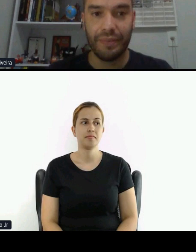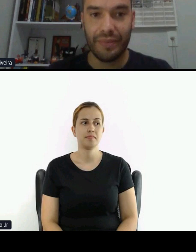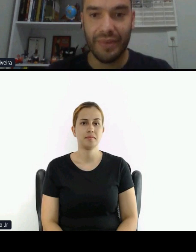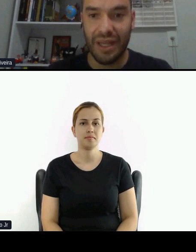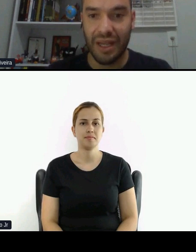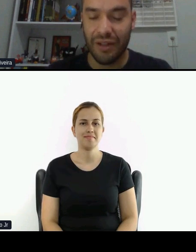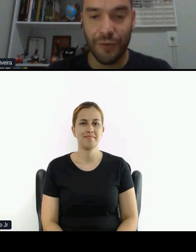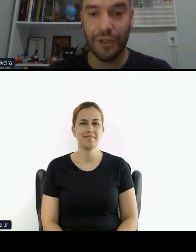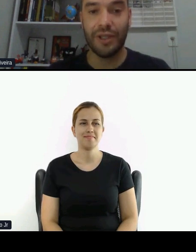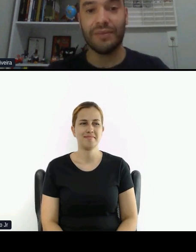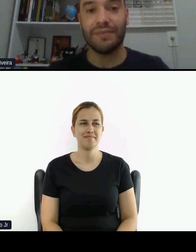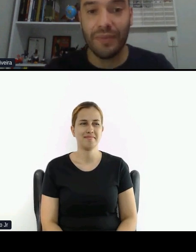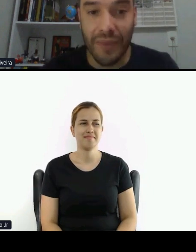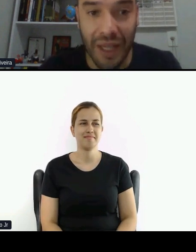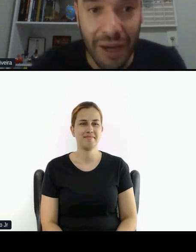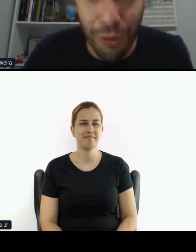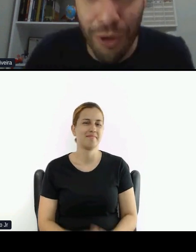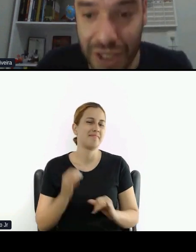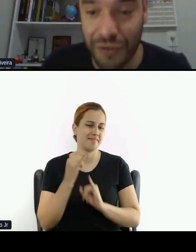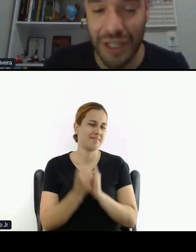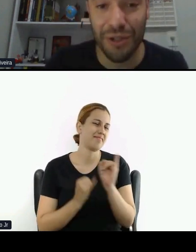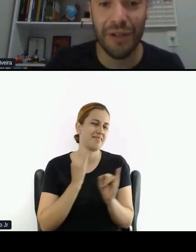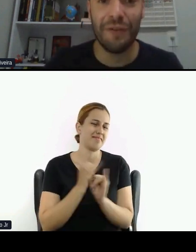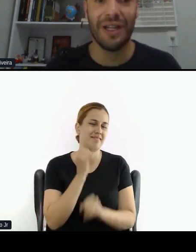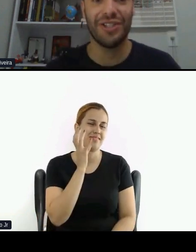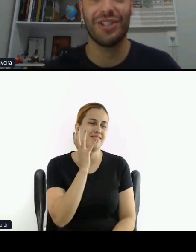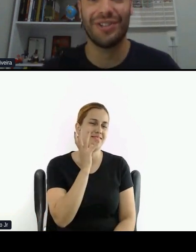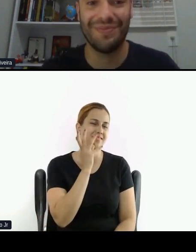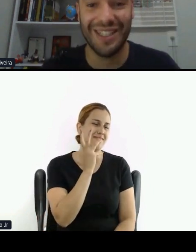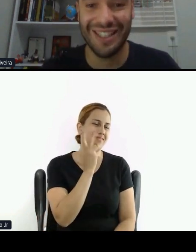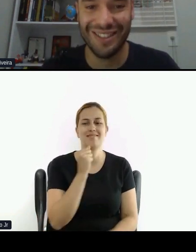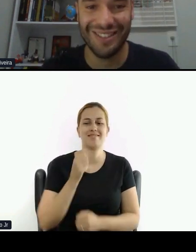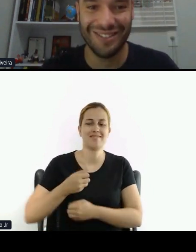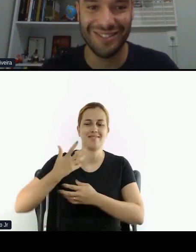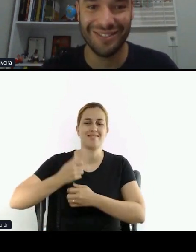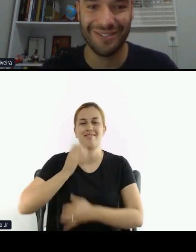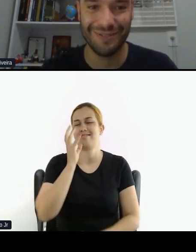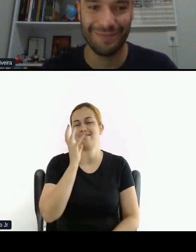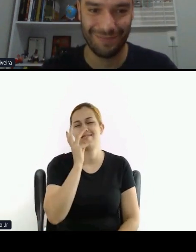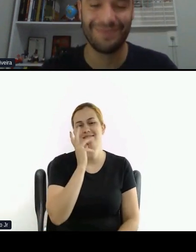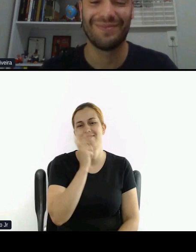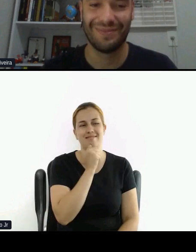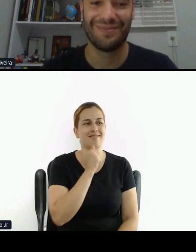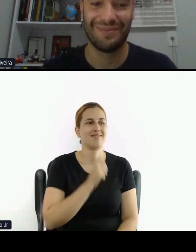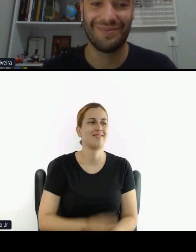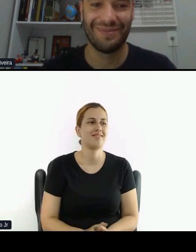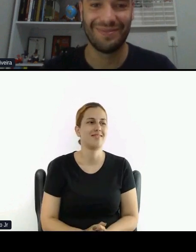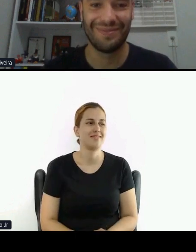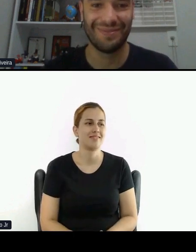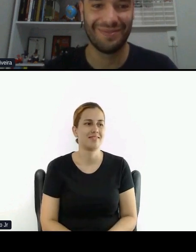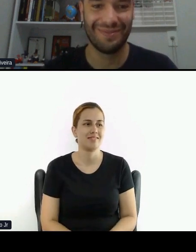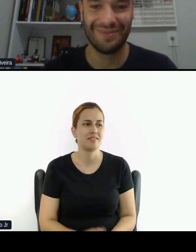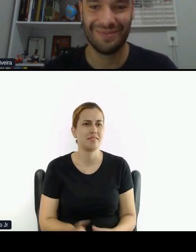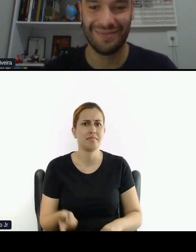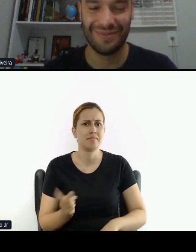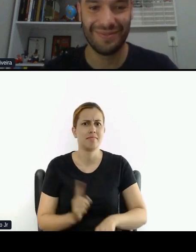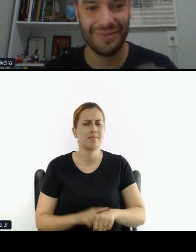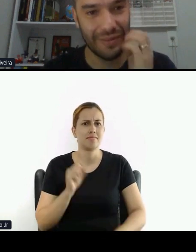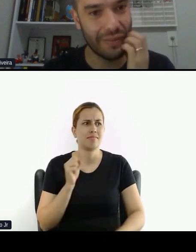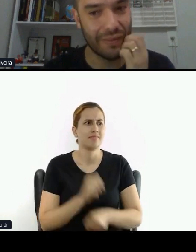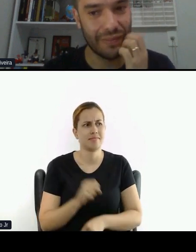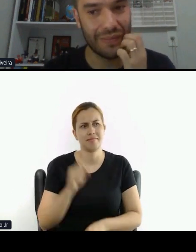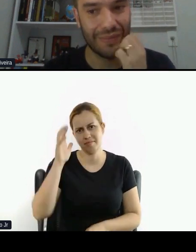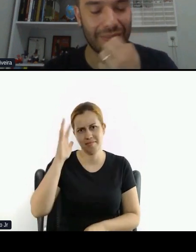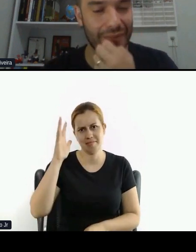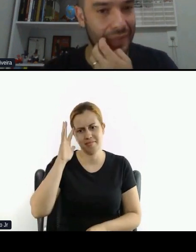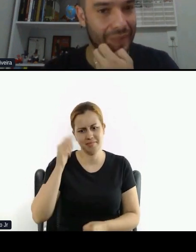devagar. Daqui a pouco chega. Teve hora que travou, vocês pararam, eu digo, poxa, caiu a rede